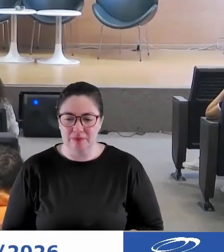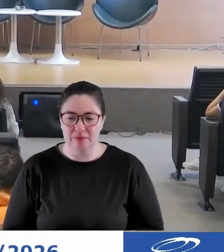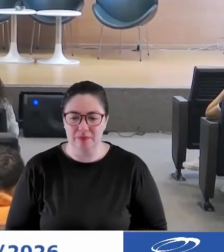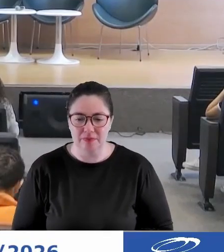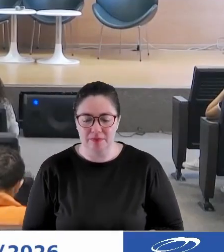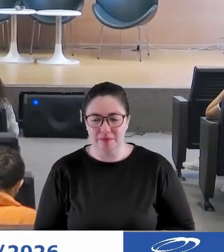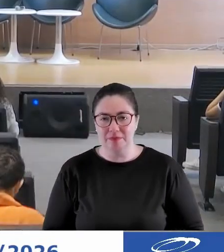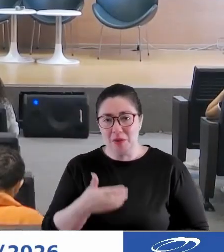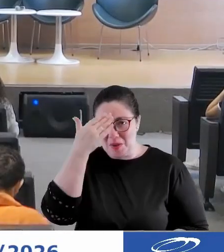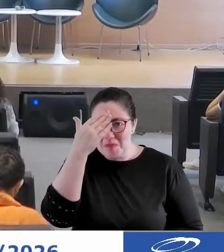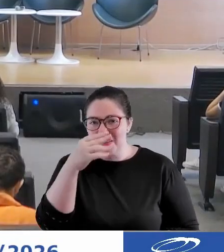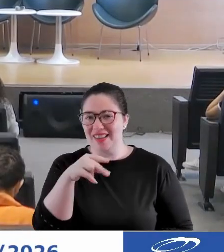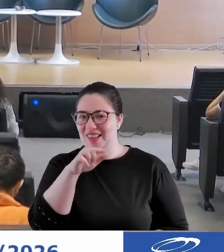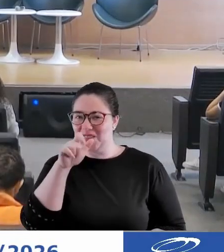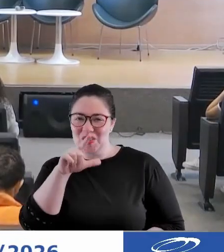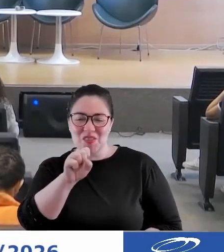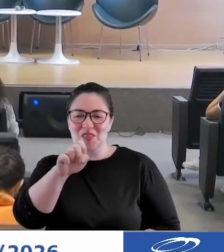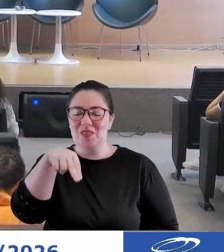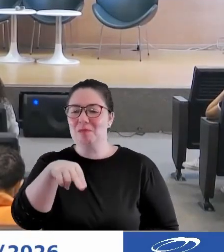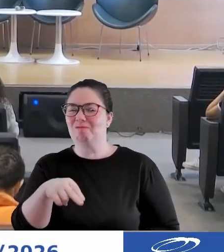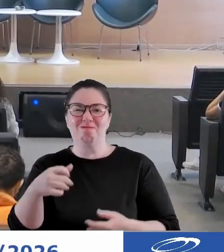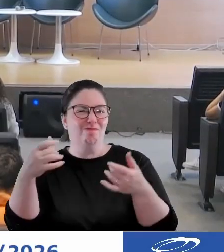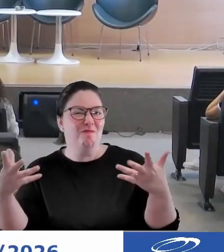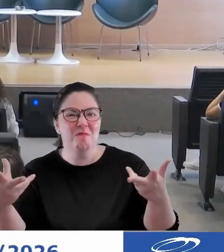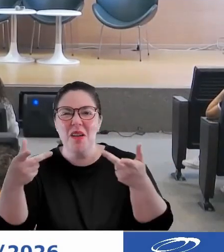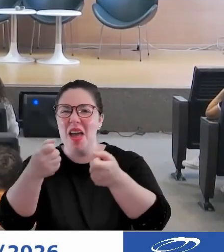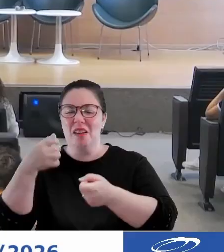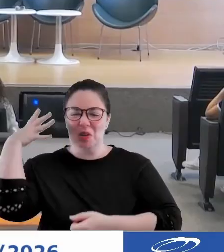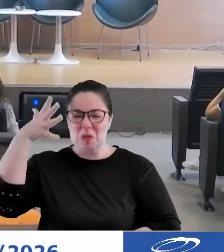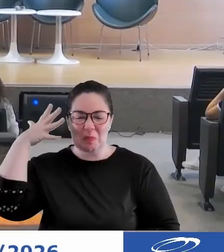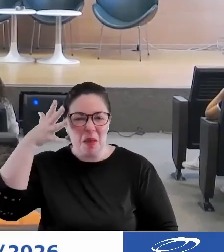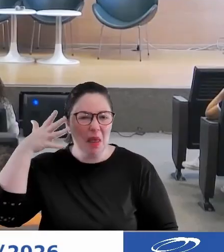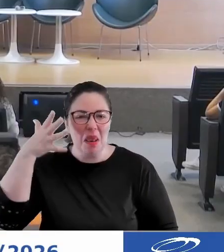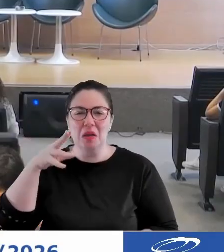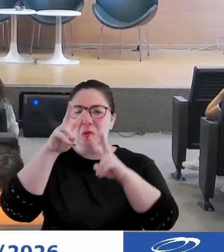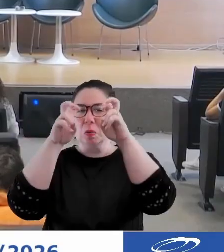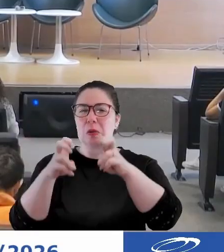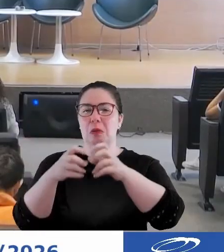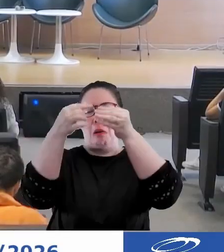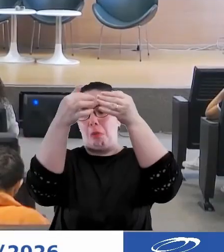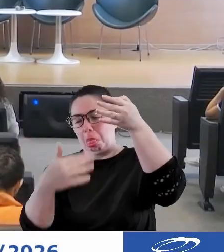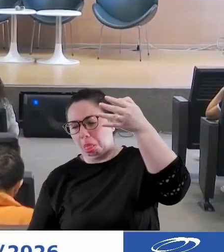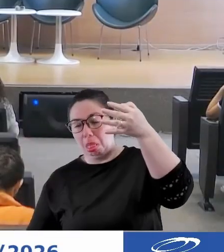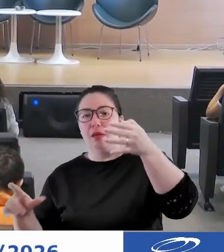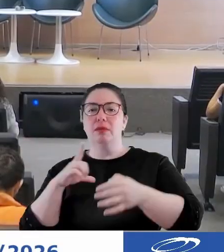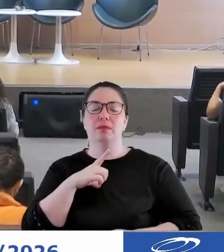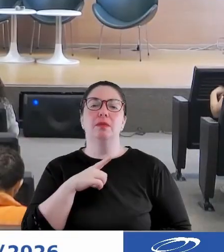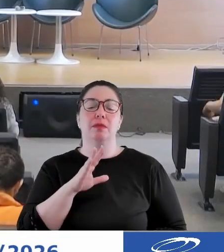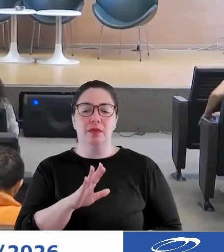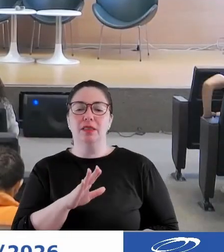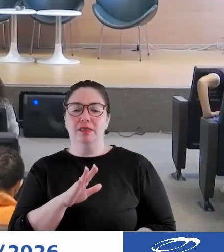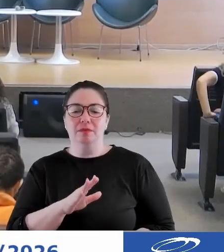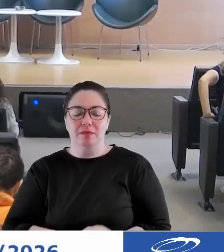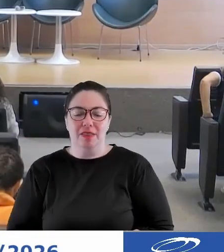Obrigada, Nelson. Parabéns pela brilhante, esclarecedora palestra. É um assunto muito extenso, né? E que vai suscitar certamente